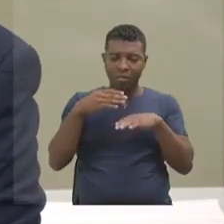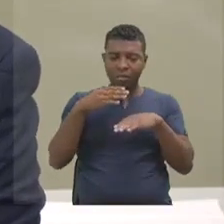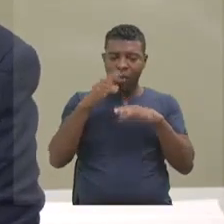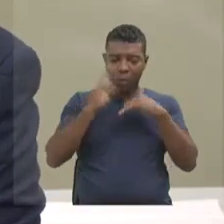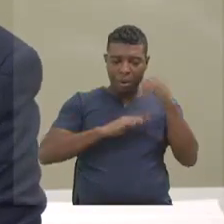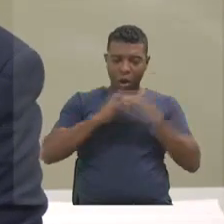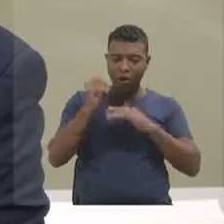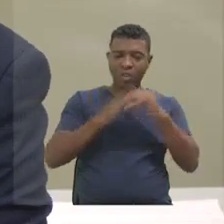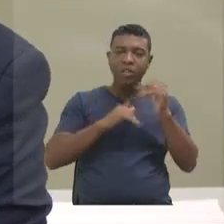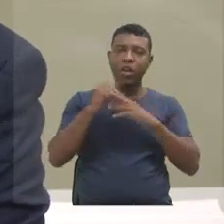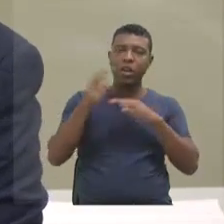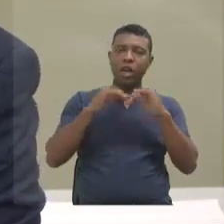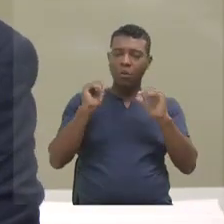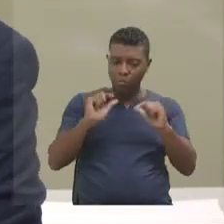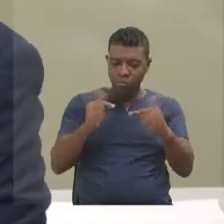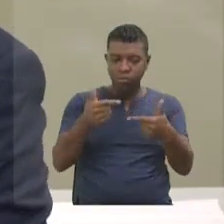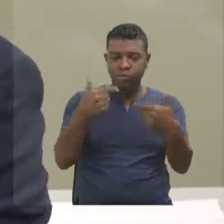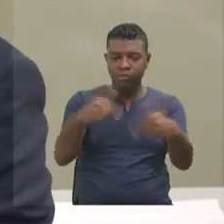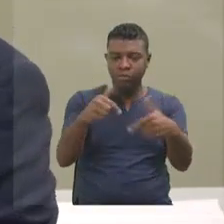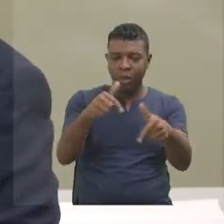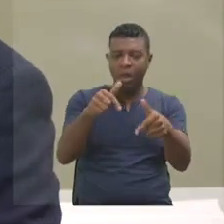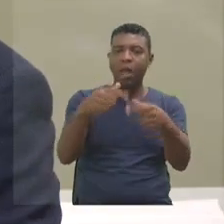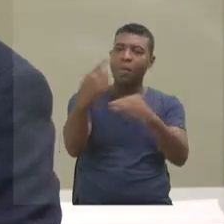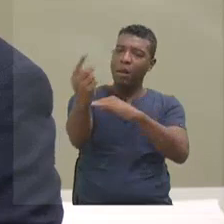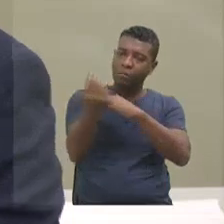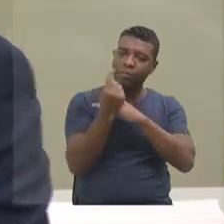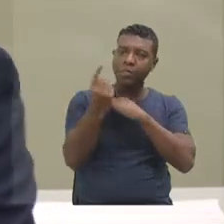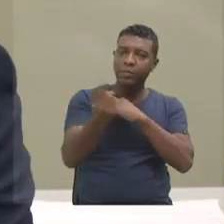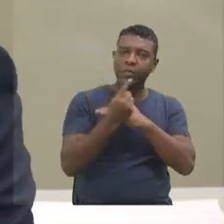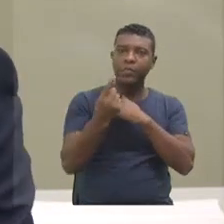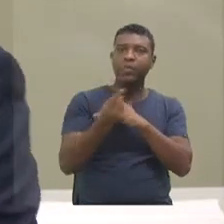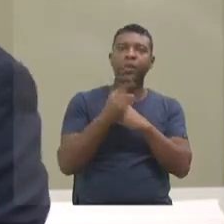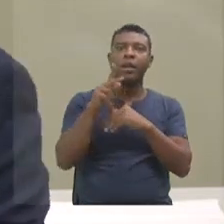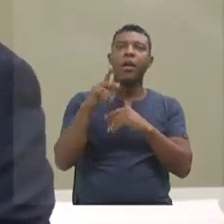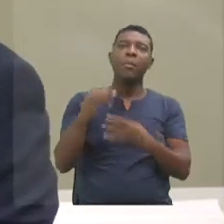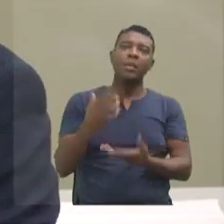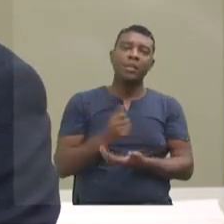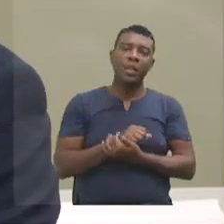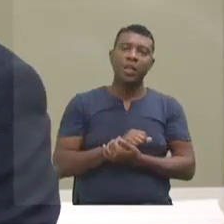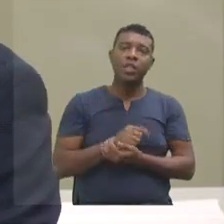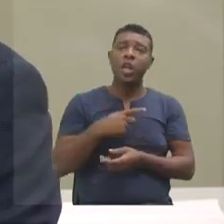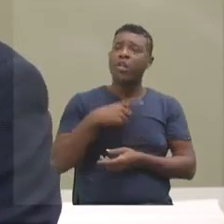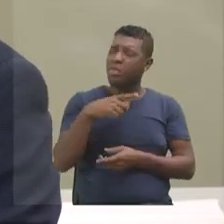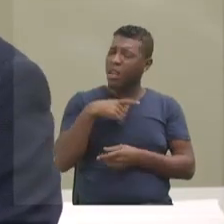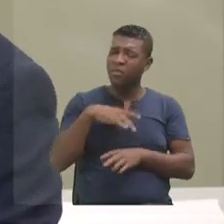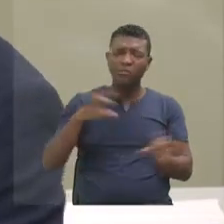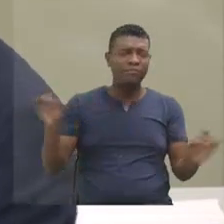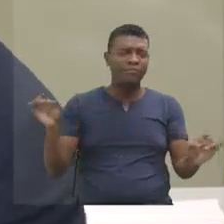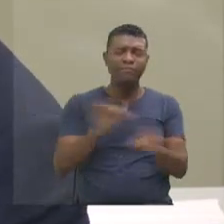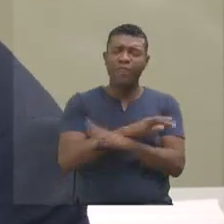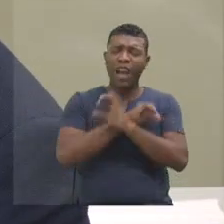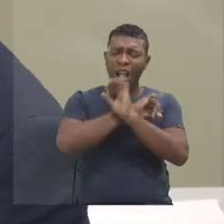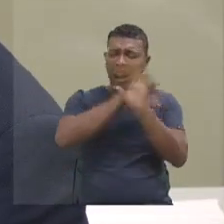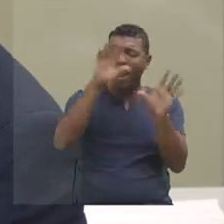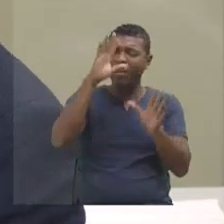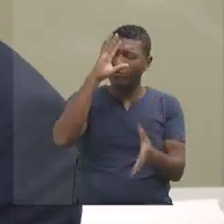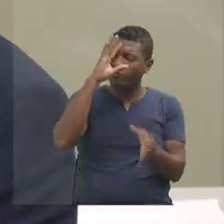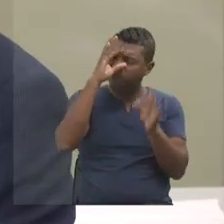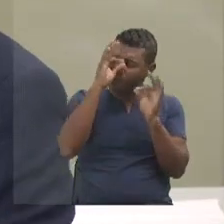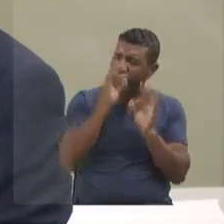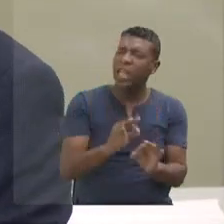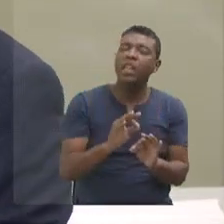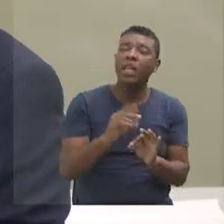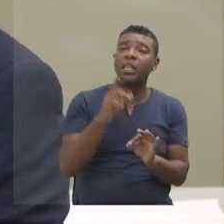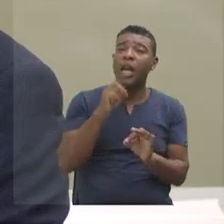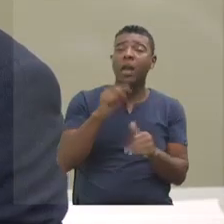estejam dedicados ali a atender os pacientes do SUS isso eu tenha Claro convicção que o primordial hoje